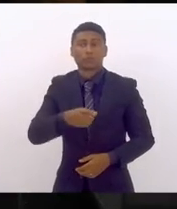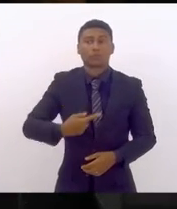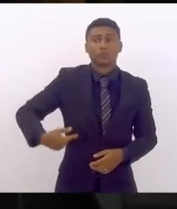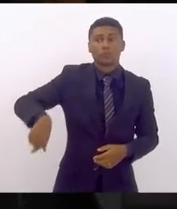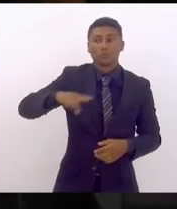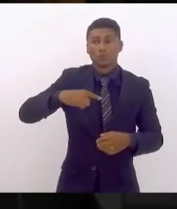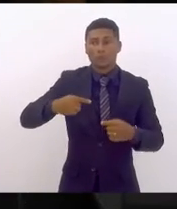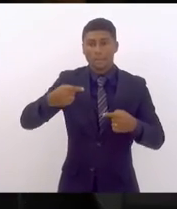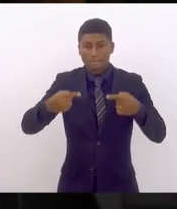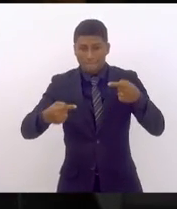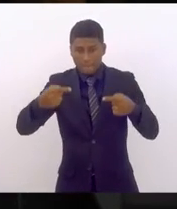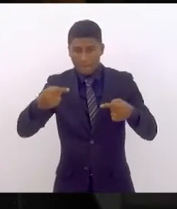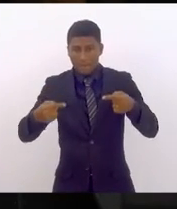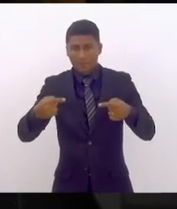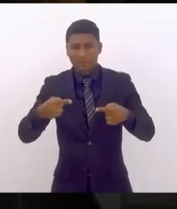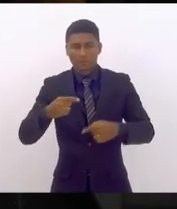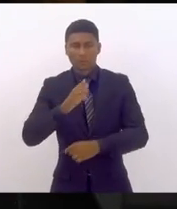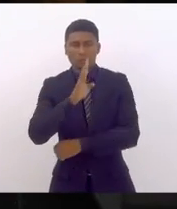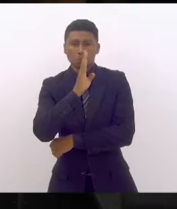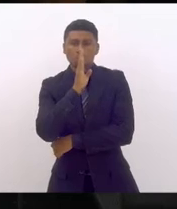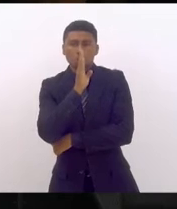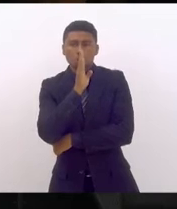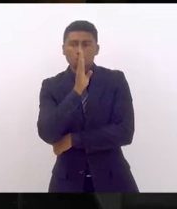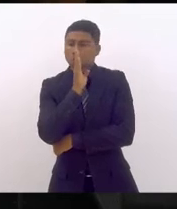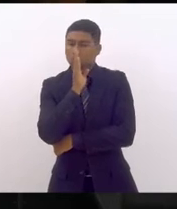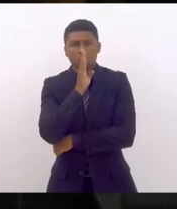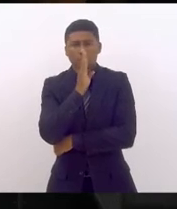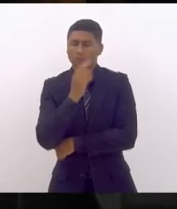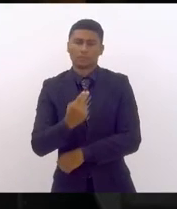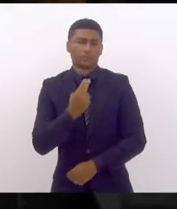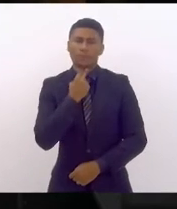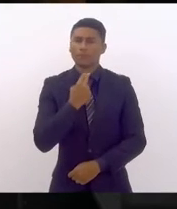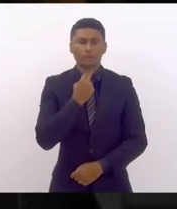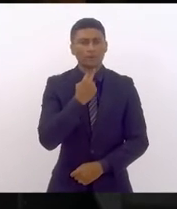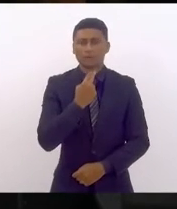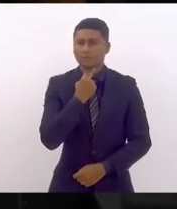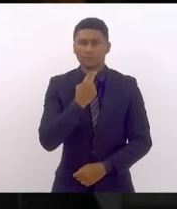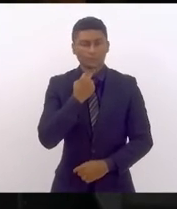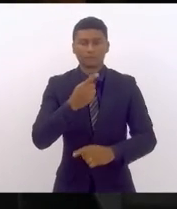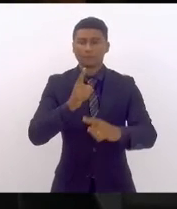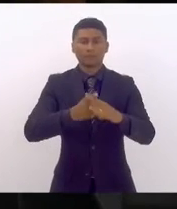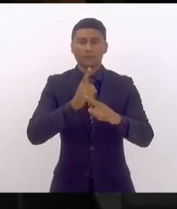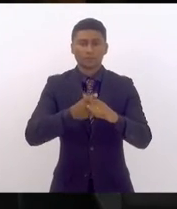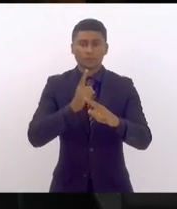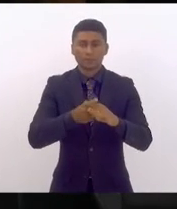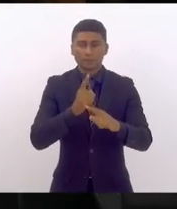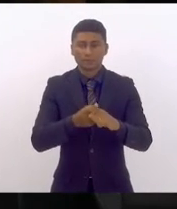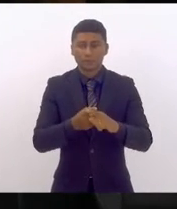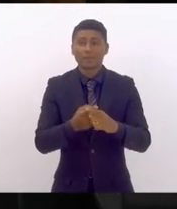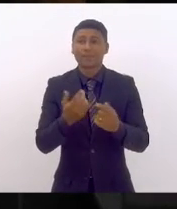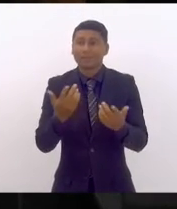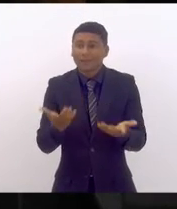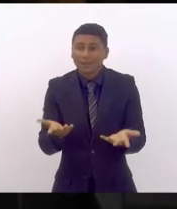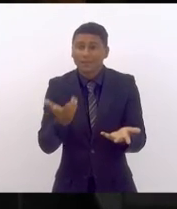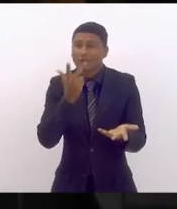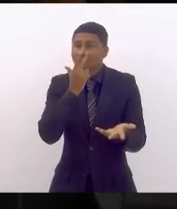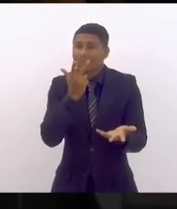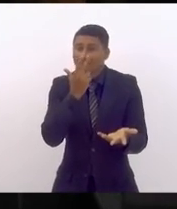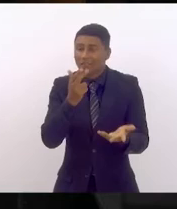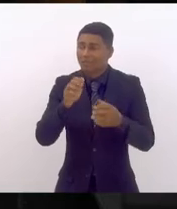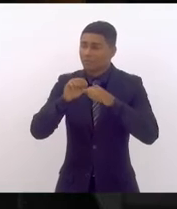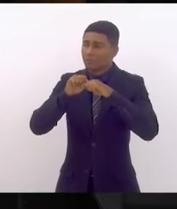se calar sobre esses fatos porque são fatos que contaminam todos sem